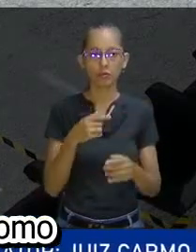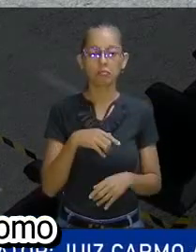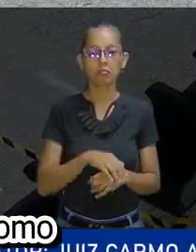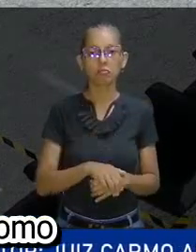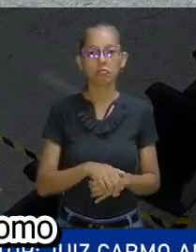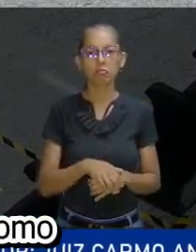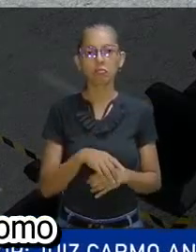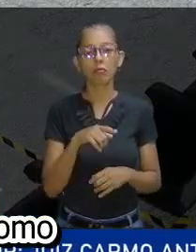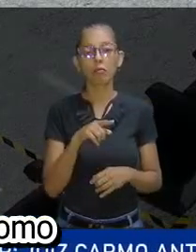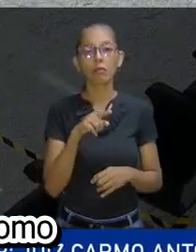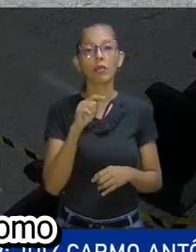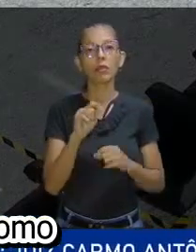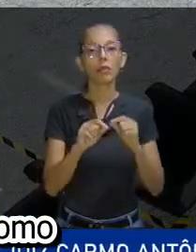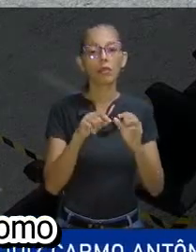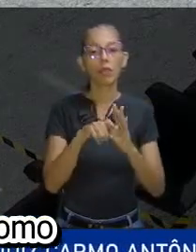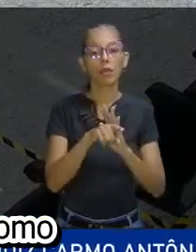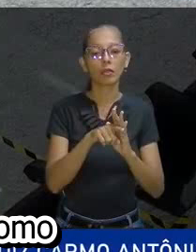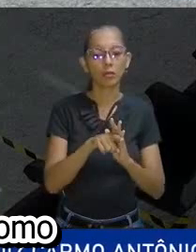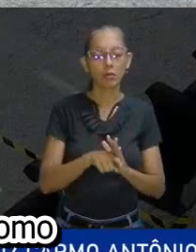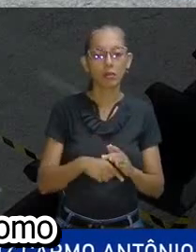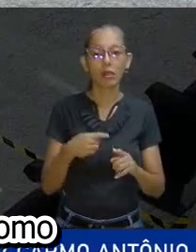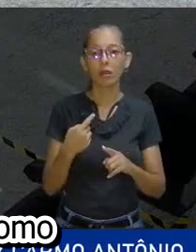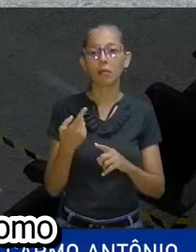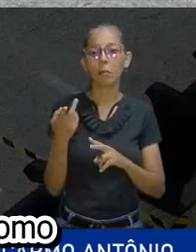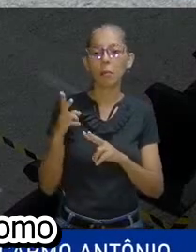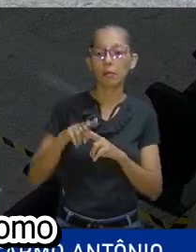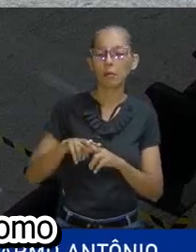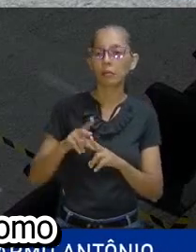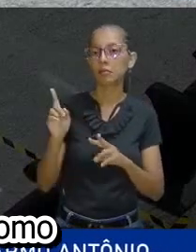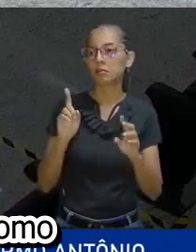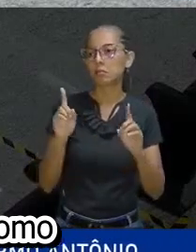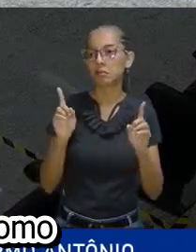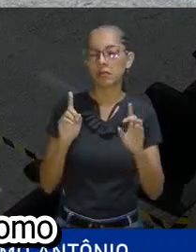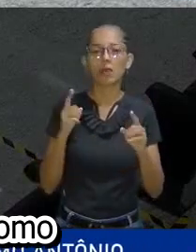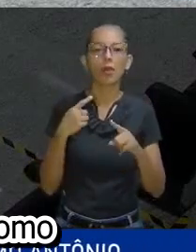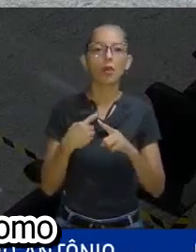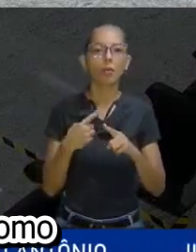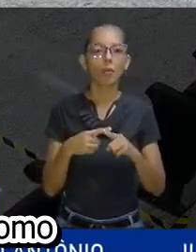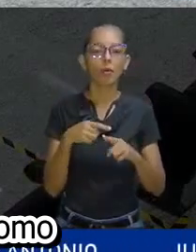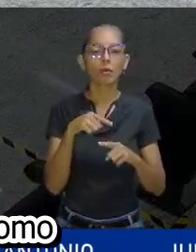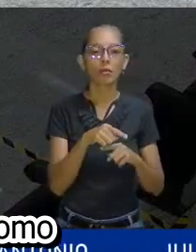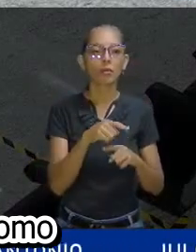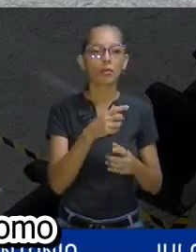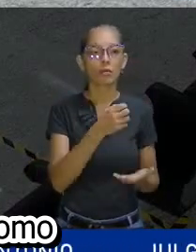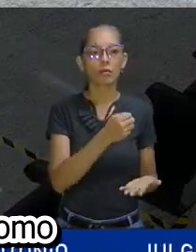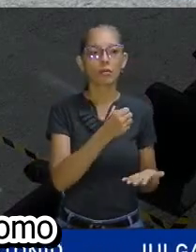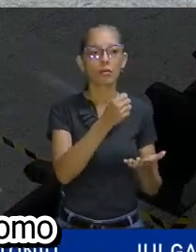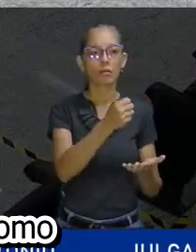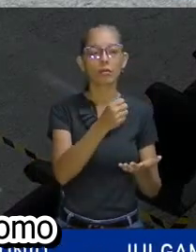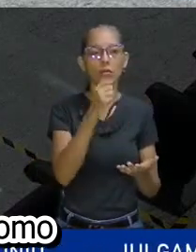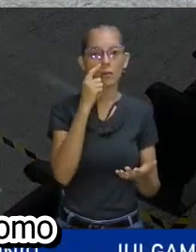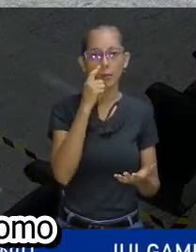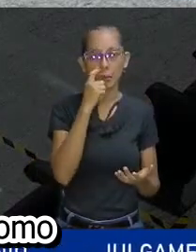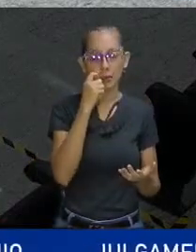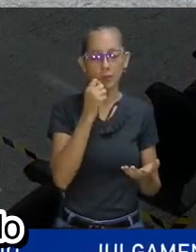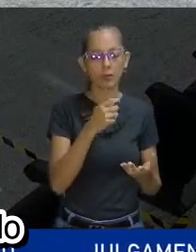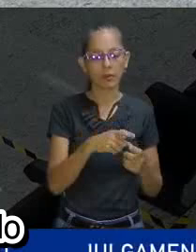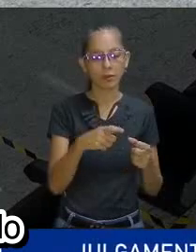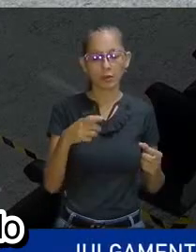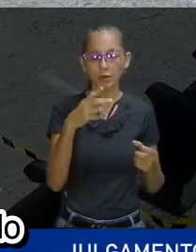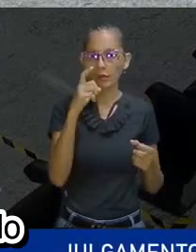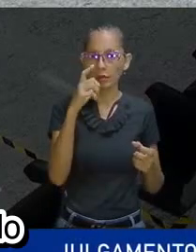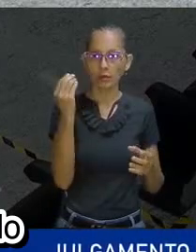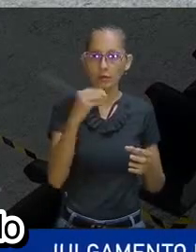pela não lavratura do auto de prisão, bem como a nulidade do termo de acesso aos dados celulares. E eu